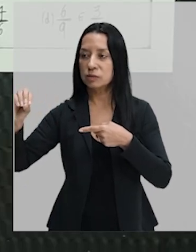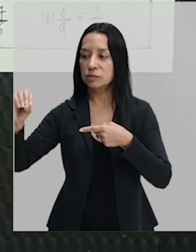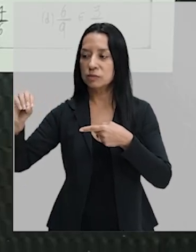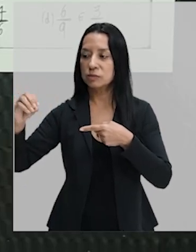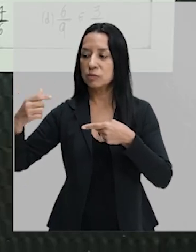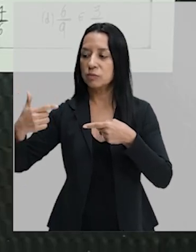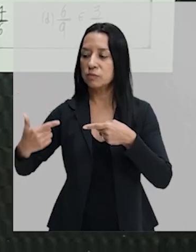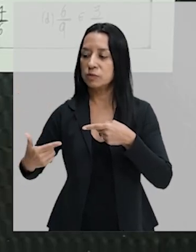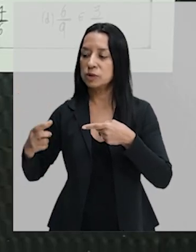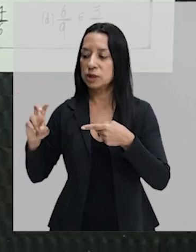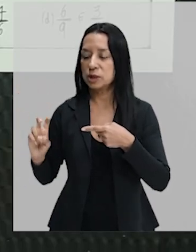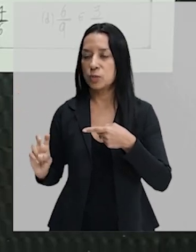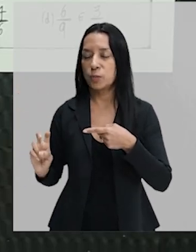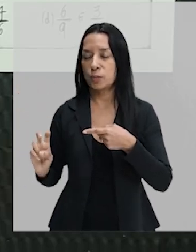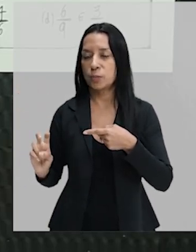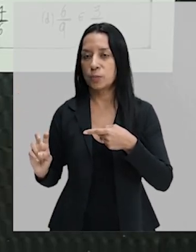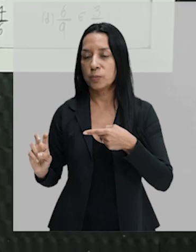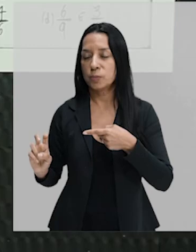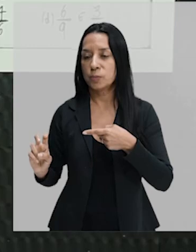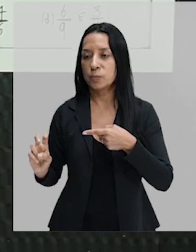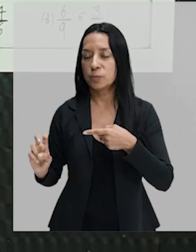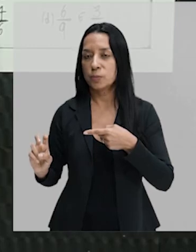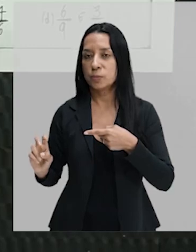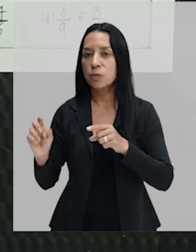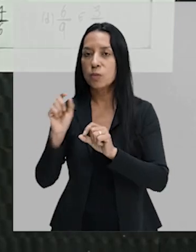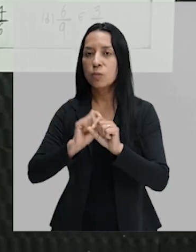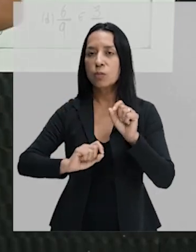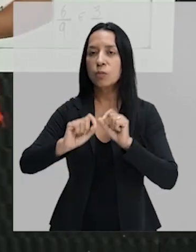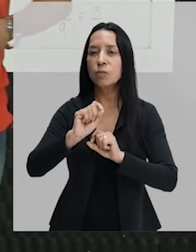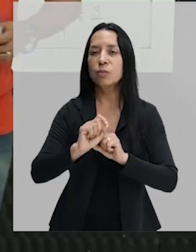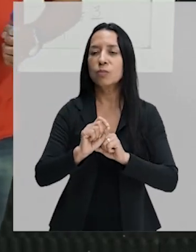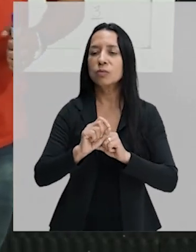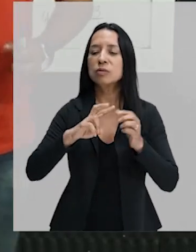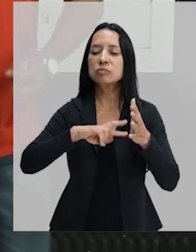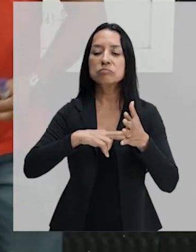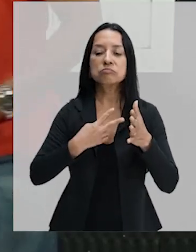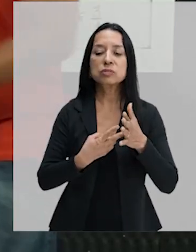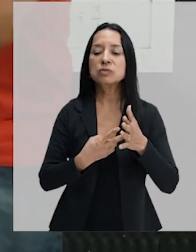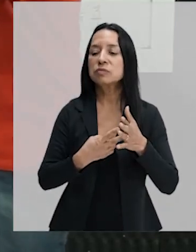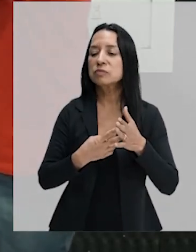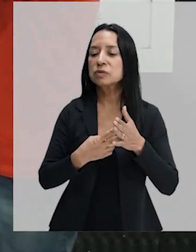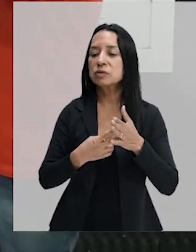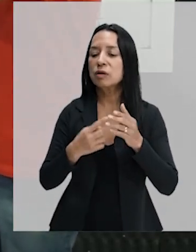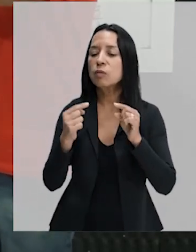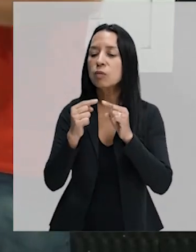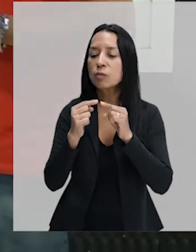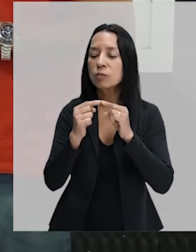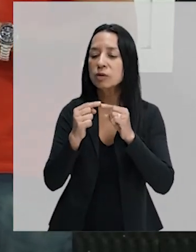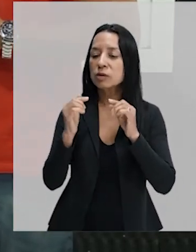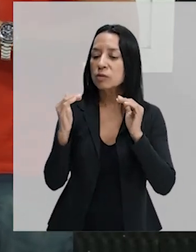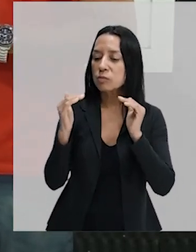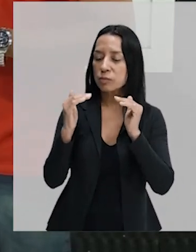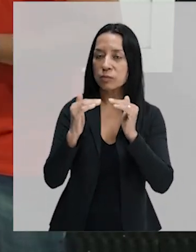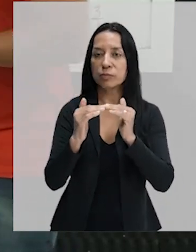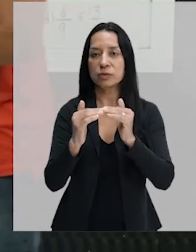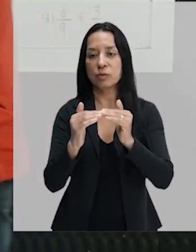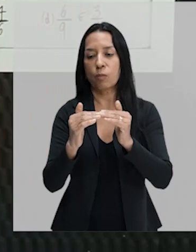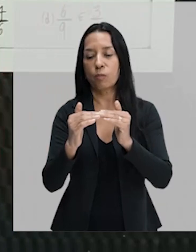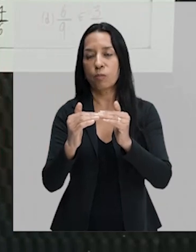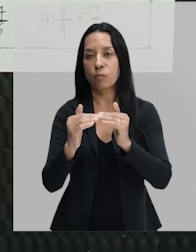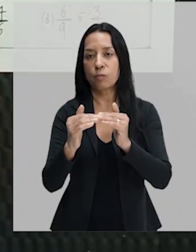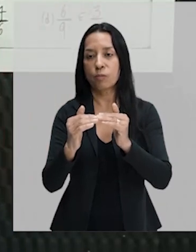sobre 25, desculpa. Turminha, e o que isso tem a ver com uma proporção? É isso que é uma proporção.